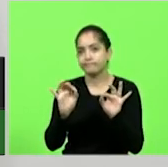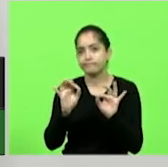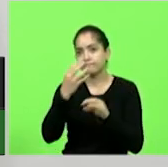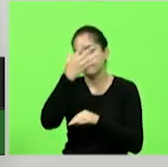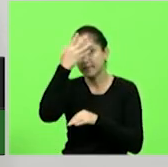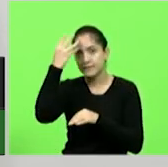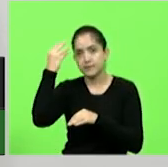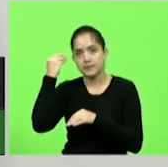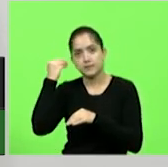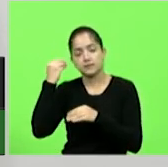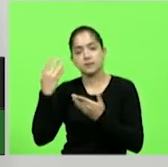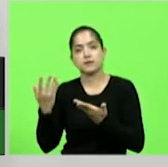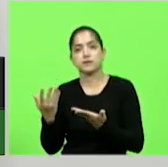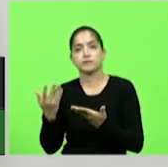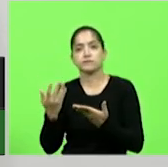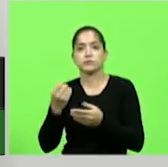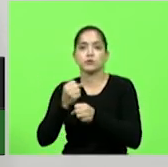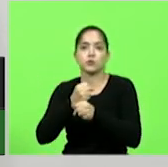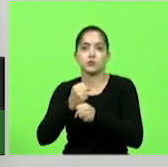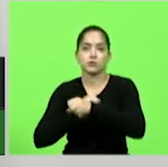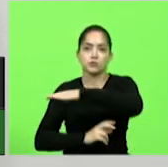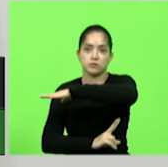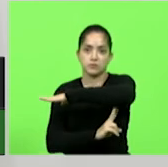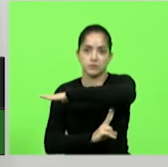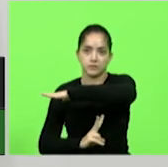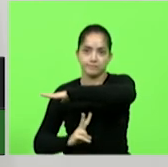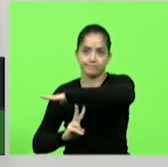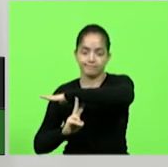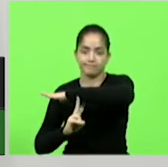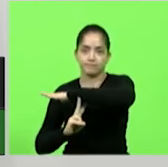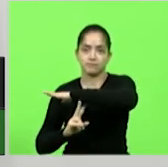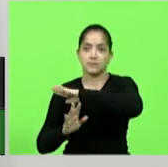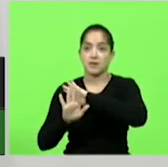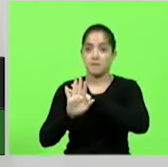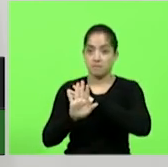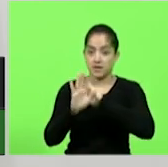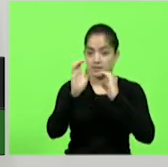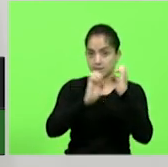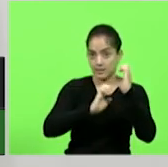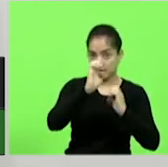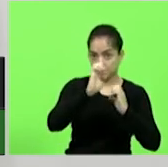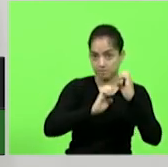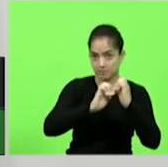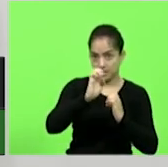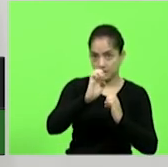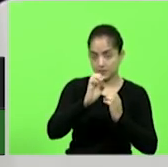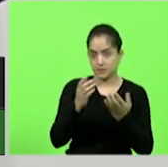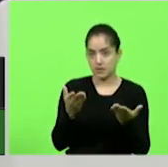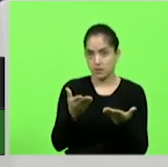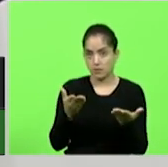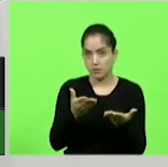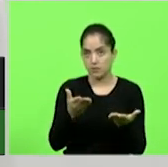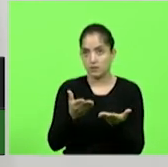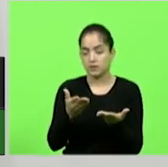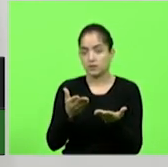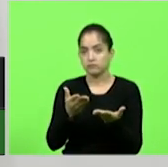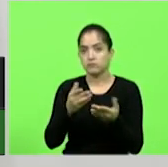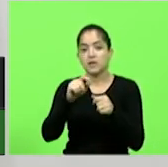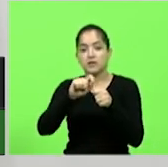de fazer a ponte. E agora a empresa que tomou, e que